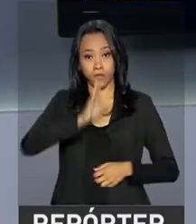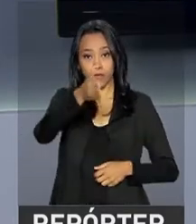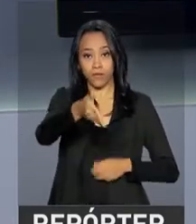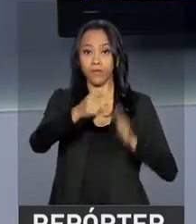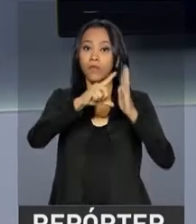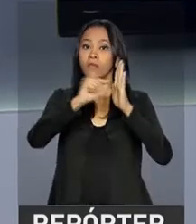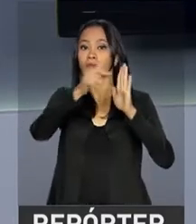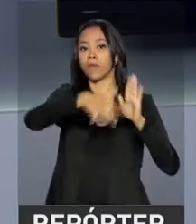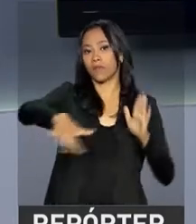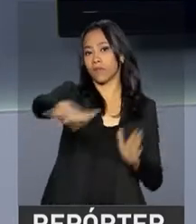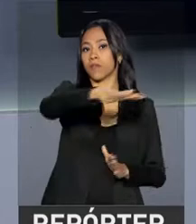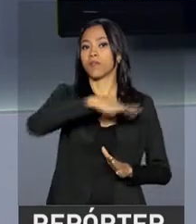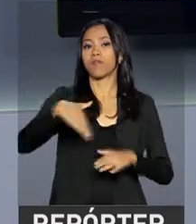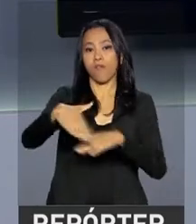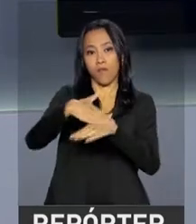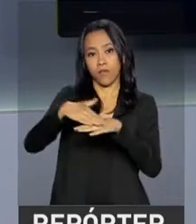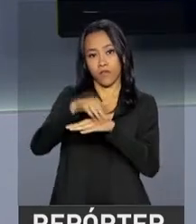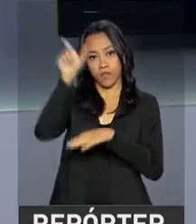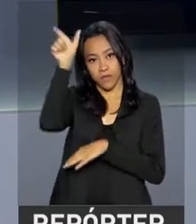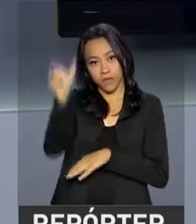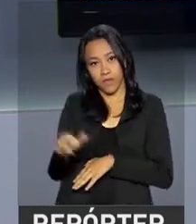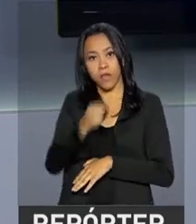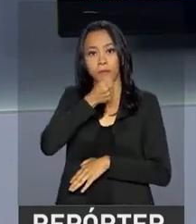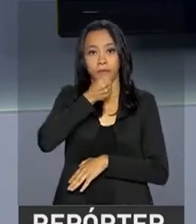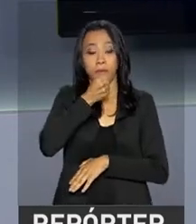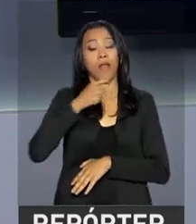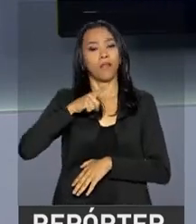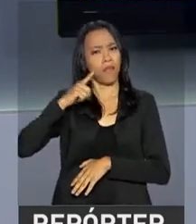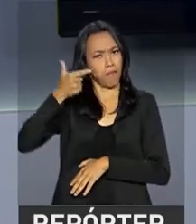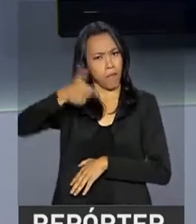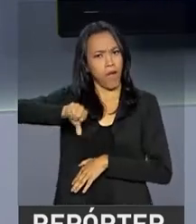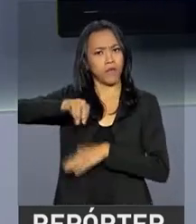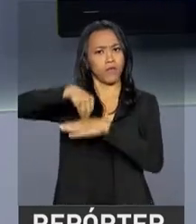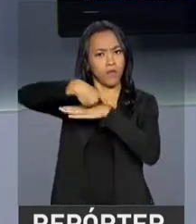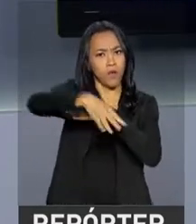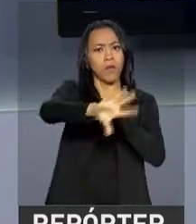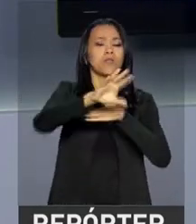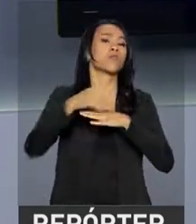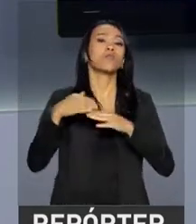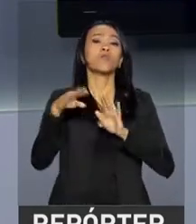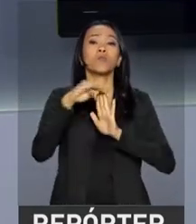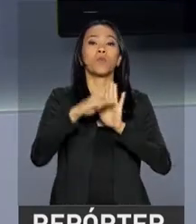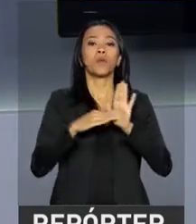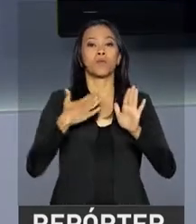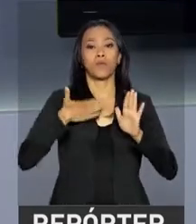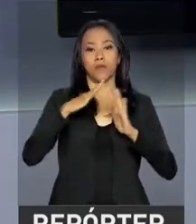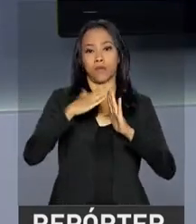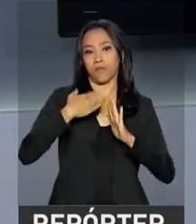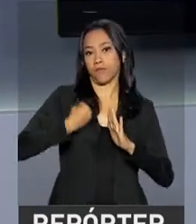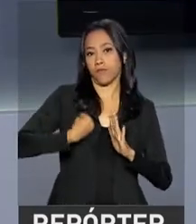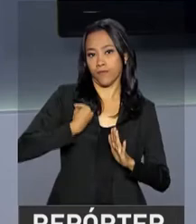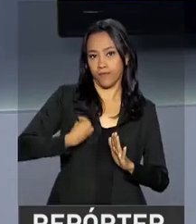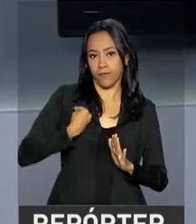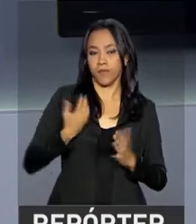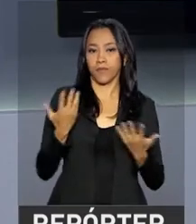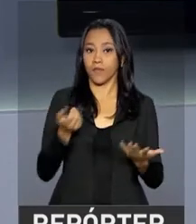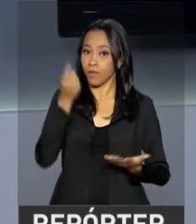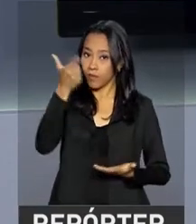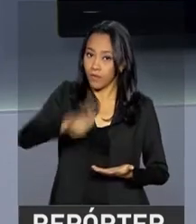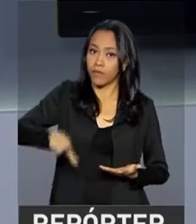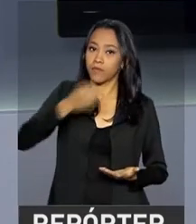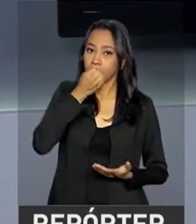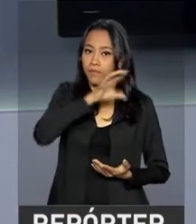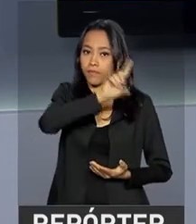falar com a repórter maria que lupi ela traz informações sobre o programa minha casa minha vida o lamara novamente bom dia pra